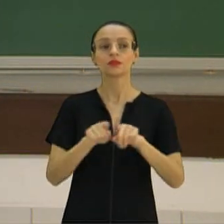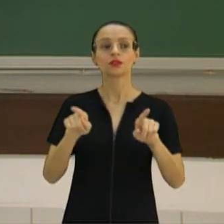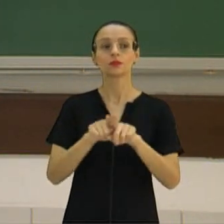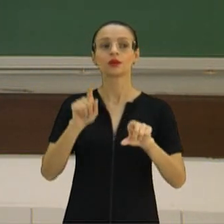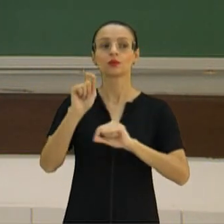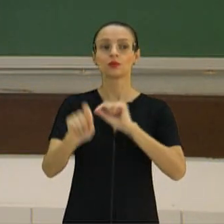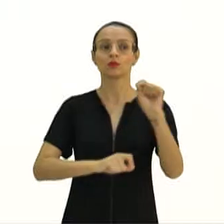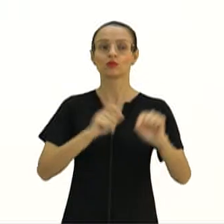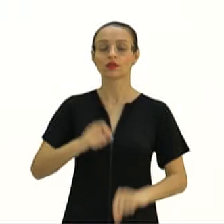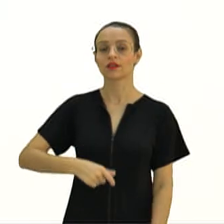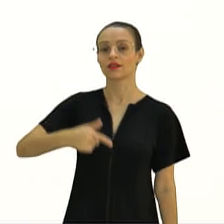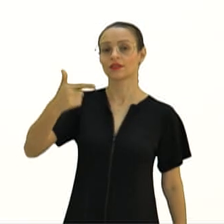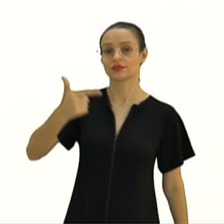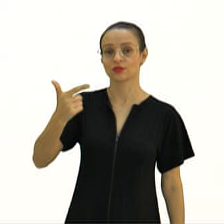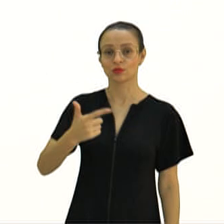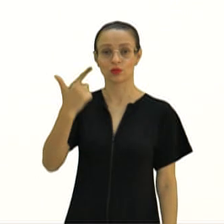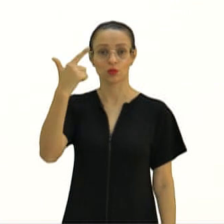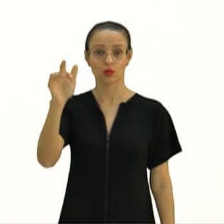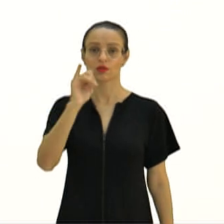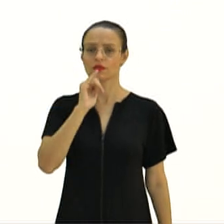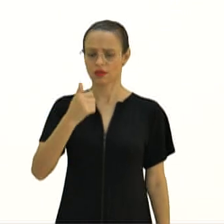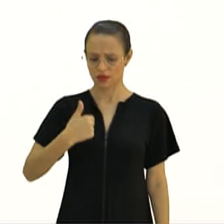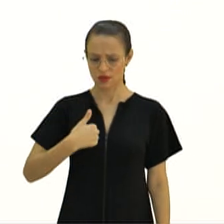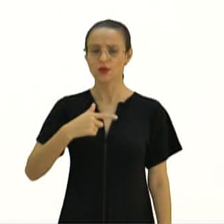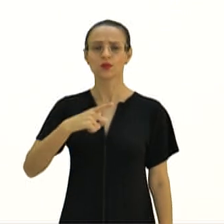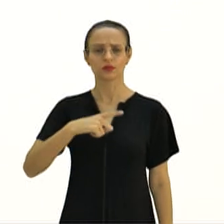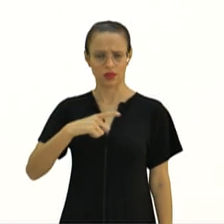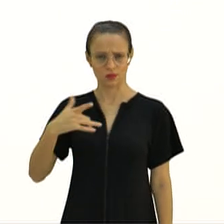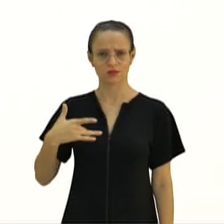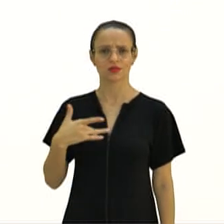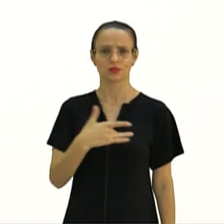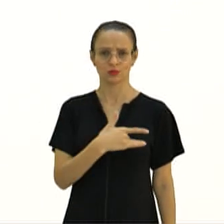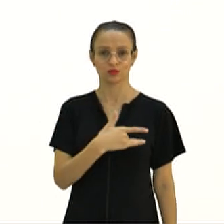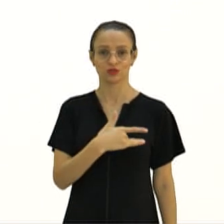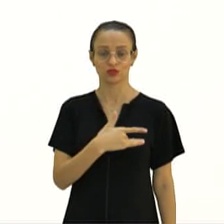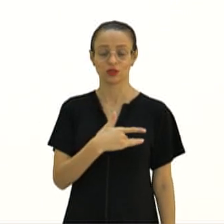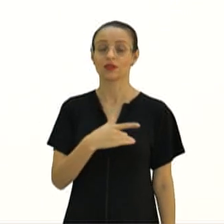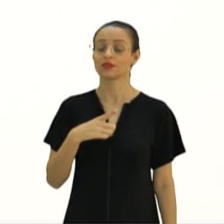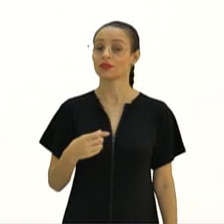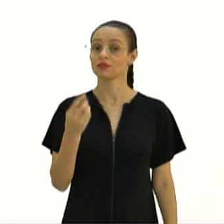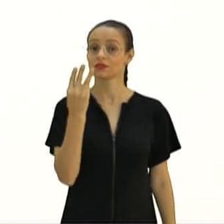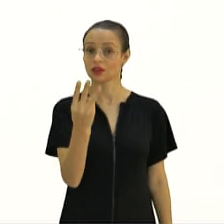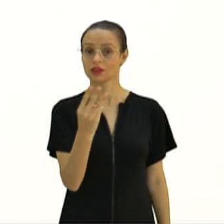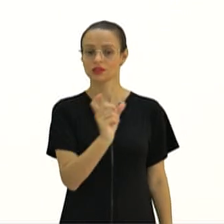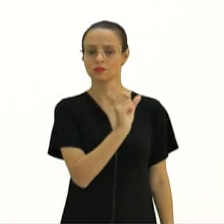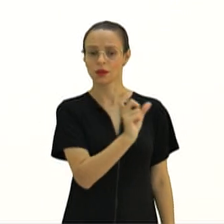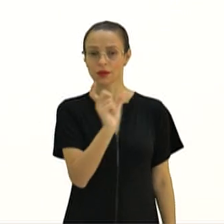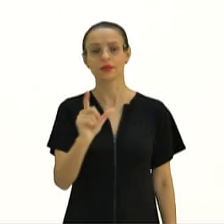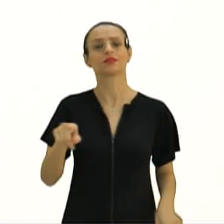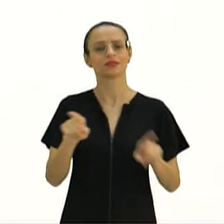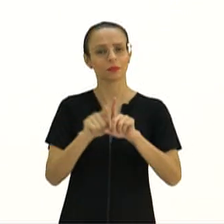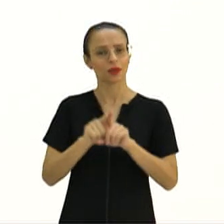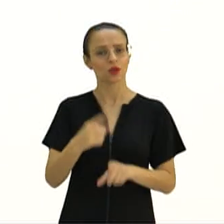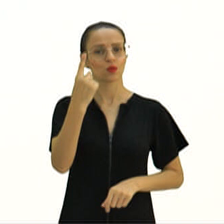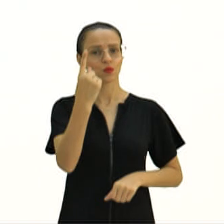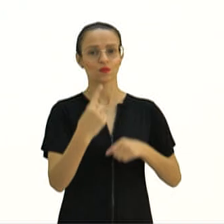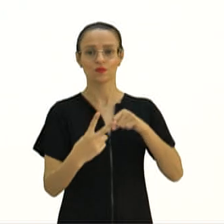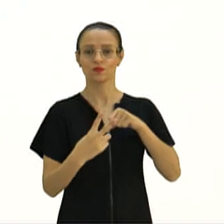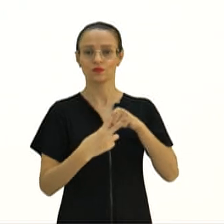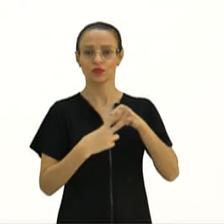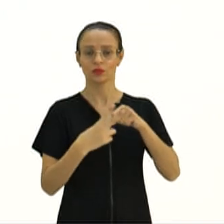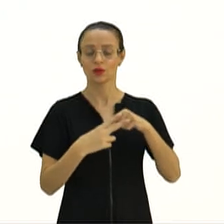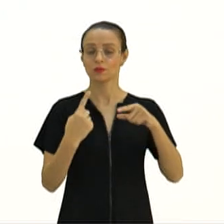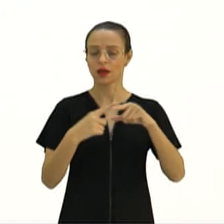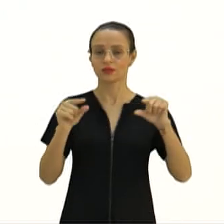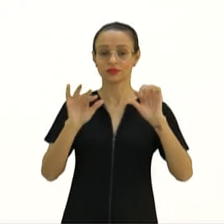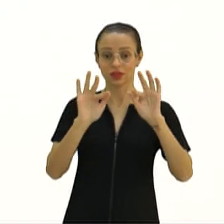a seguinte, o outro exemplo, eu tenho saúde. Nós temos mais palavras, temos também um verbo ali, mas esse